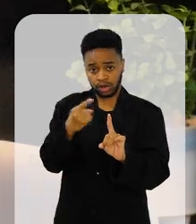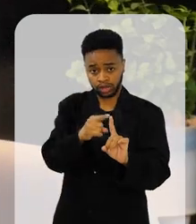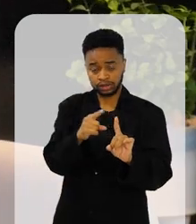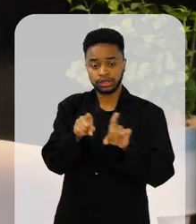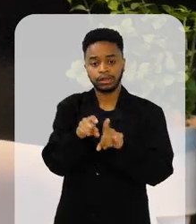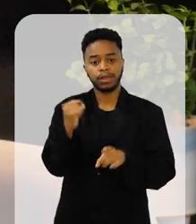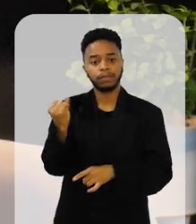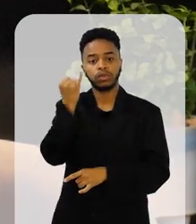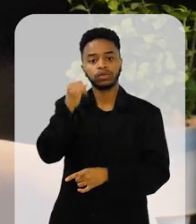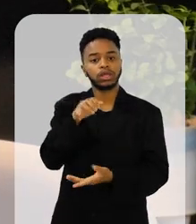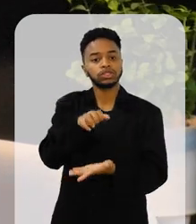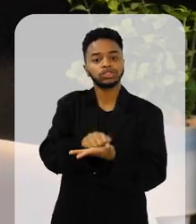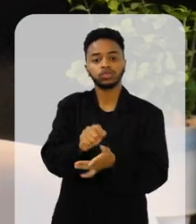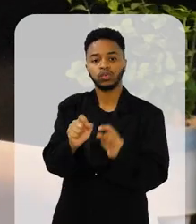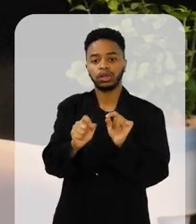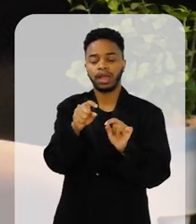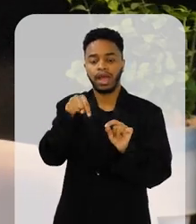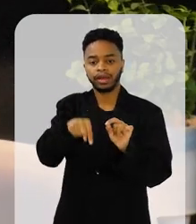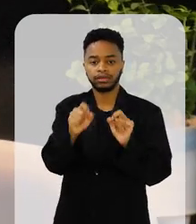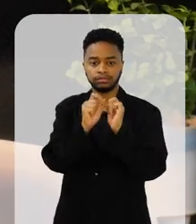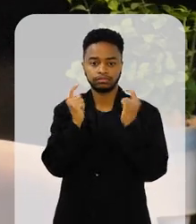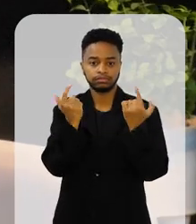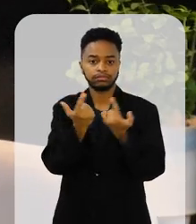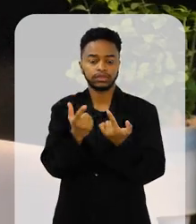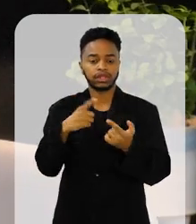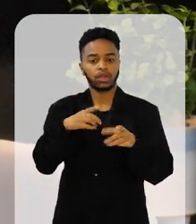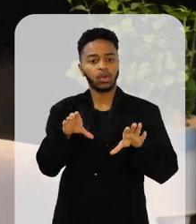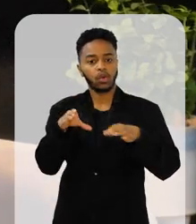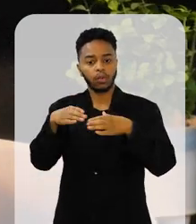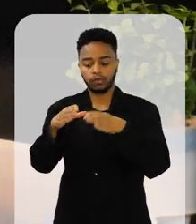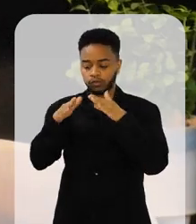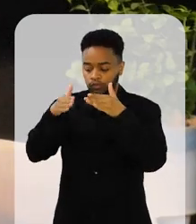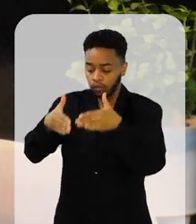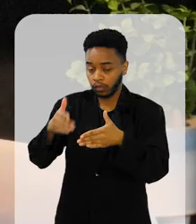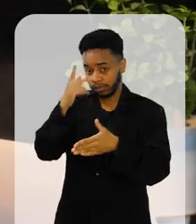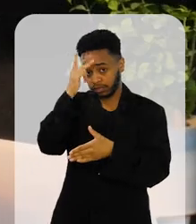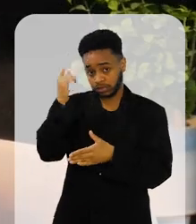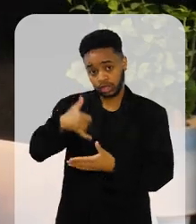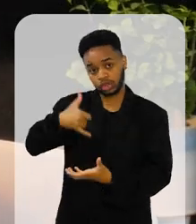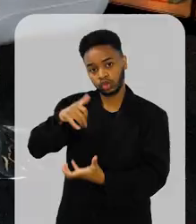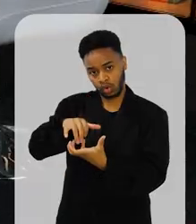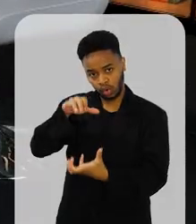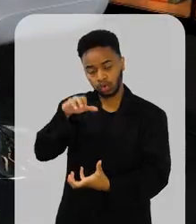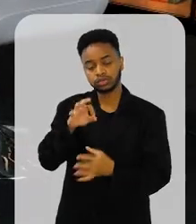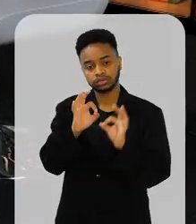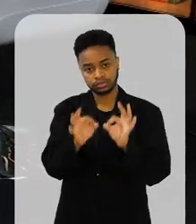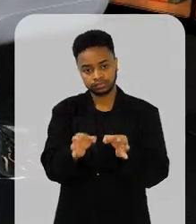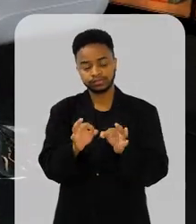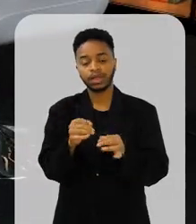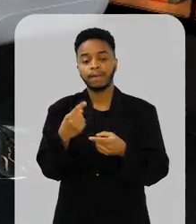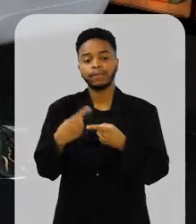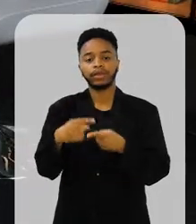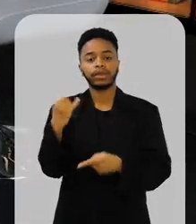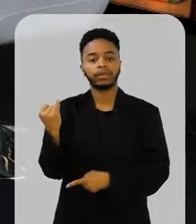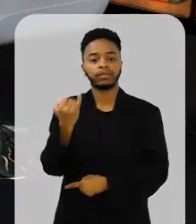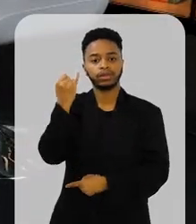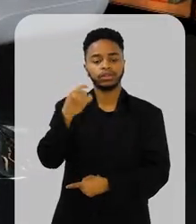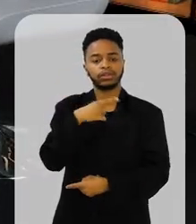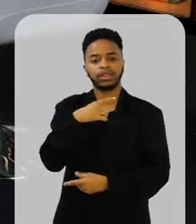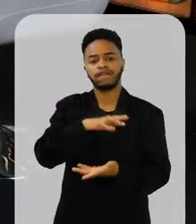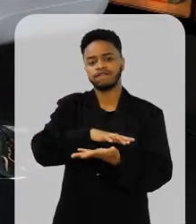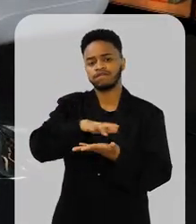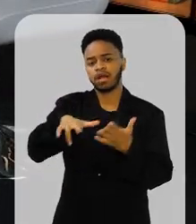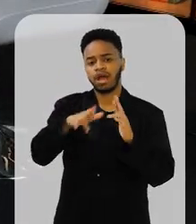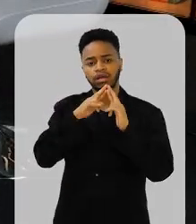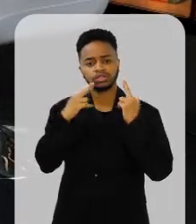também deixar aqui registrado que aqui na Alerje nós temos a Comissão do Idoso. Sim, né? Que é importante porque tem